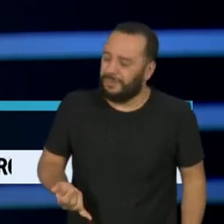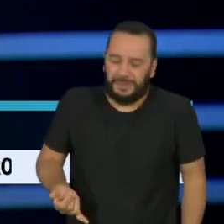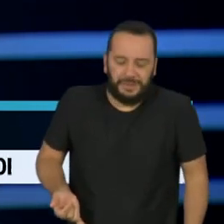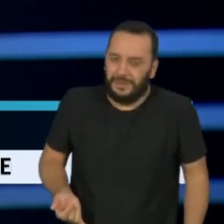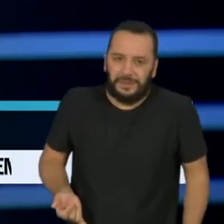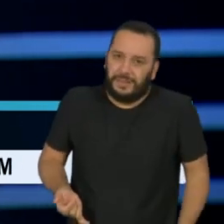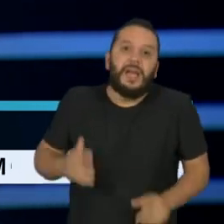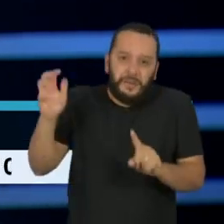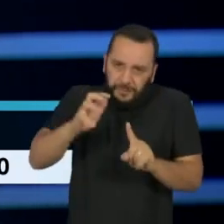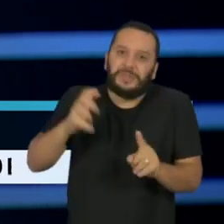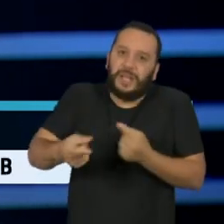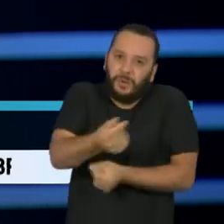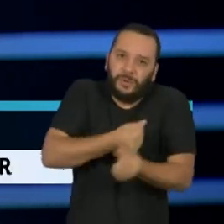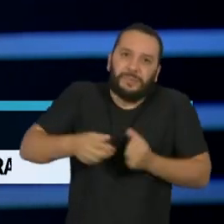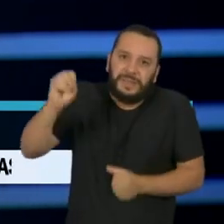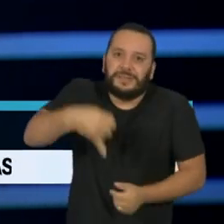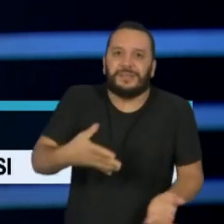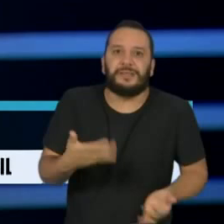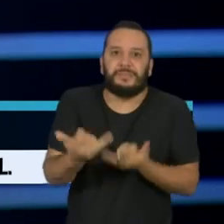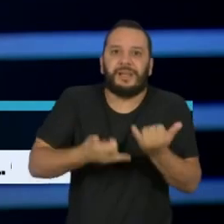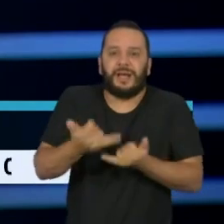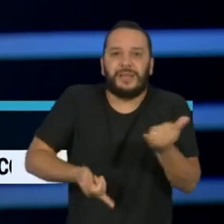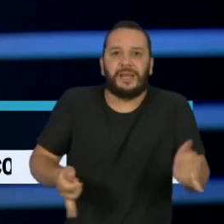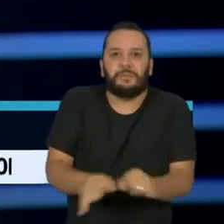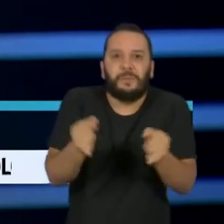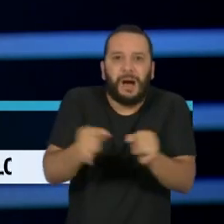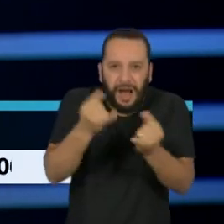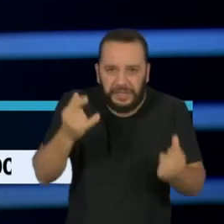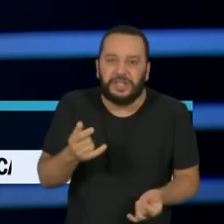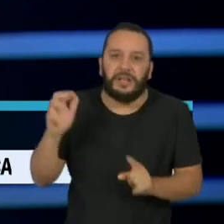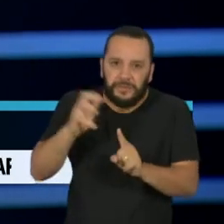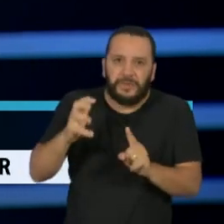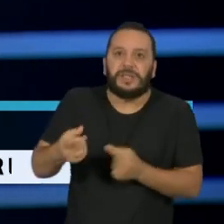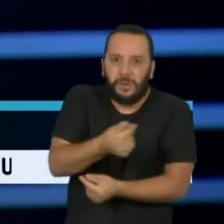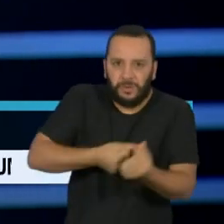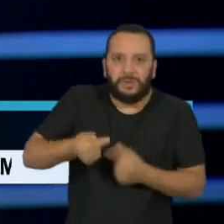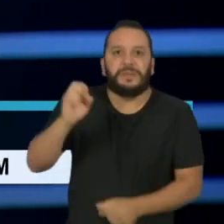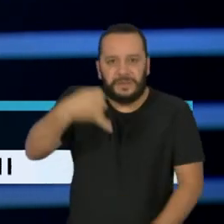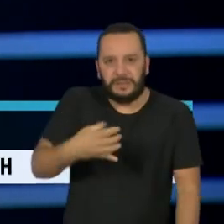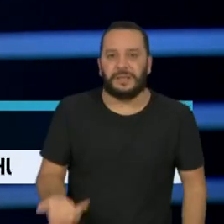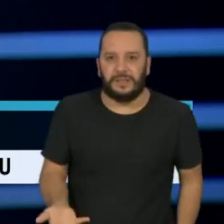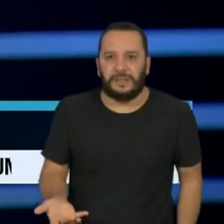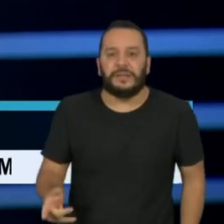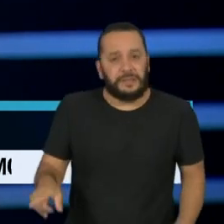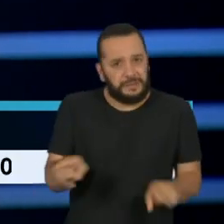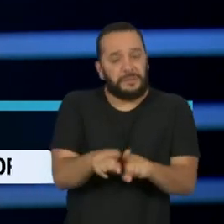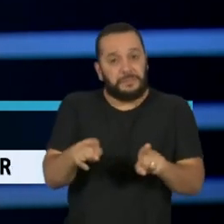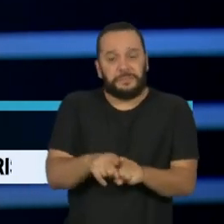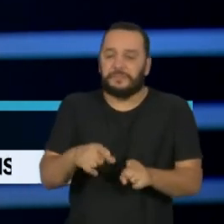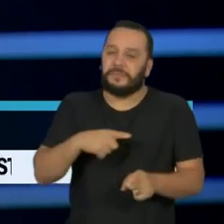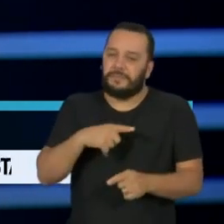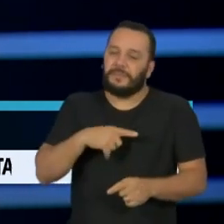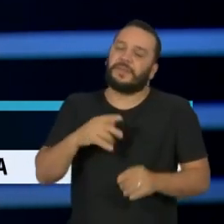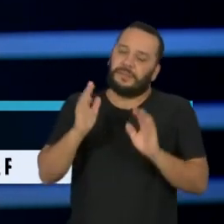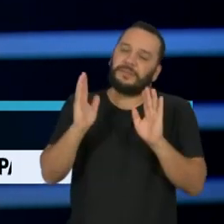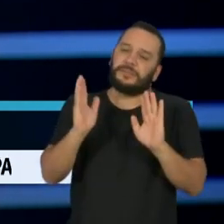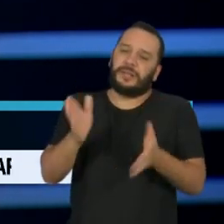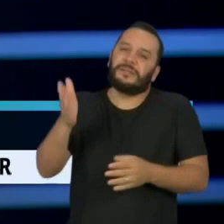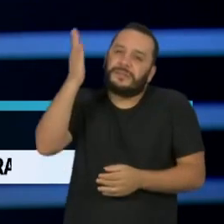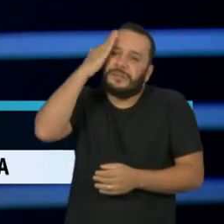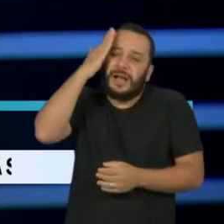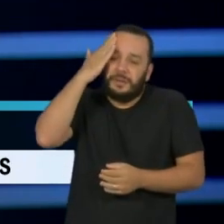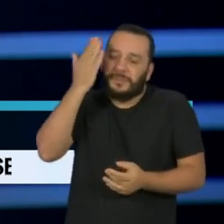a economia. Nós estamos falando, entre outras questões, é que são poucos caras da área econômica que reconhecem isso, já falaram isso. Mas,